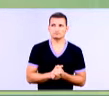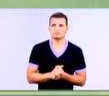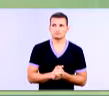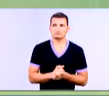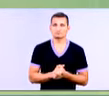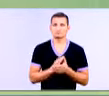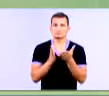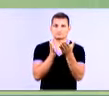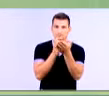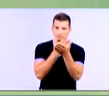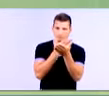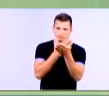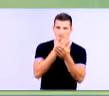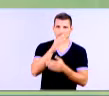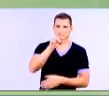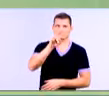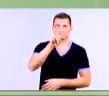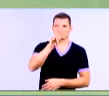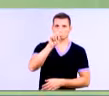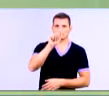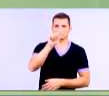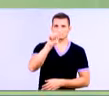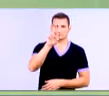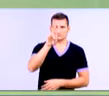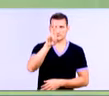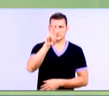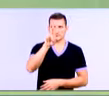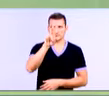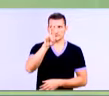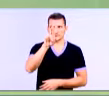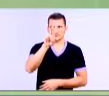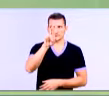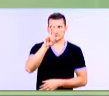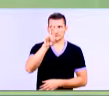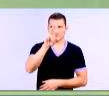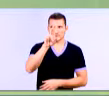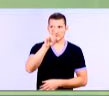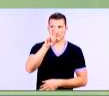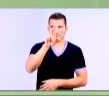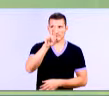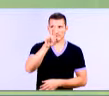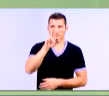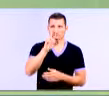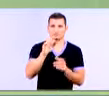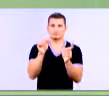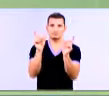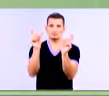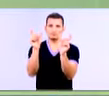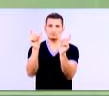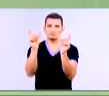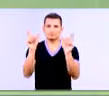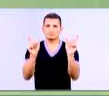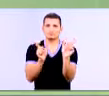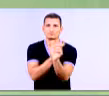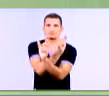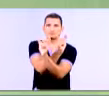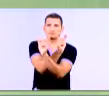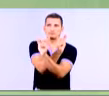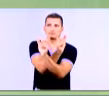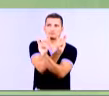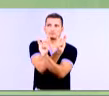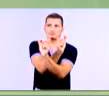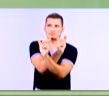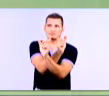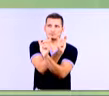var. Não tem mais o var. Segundo, a gente trocou a posição. E